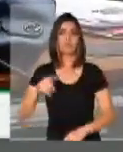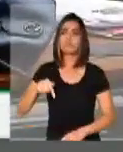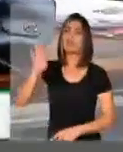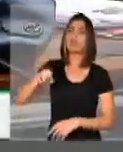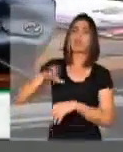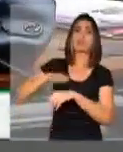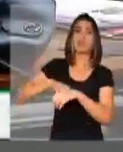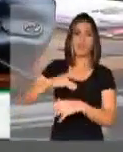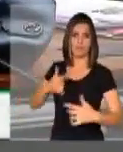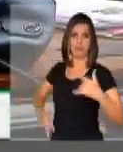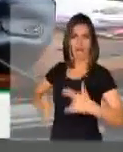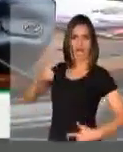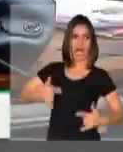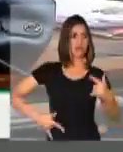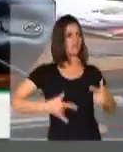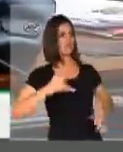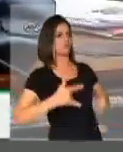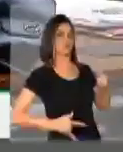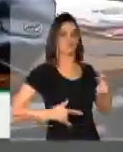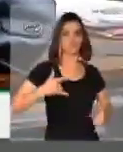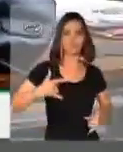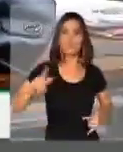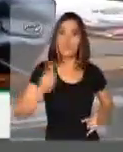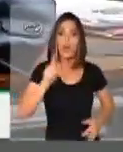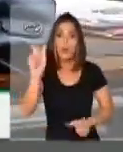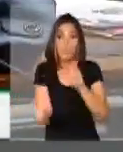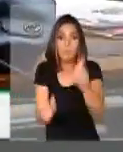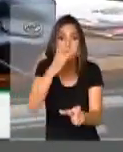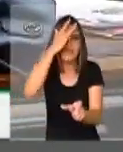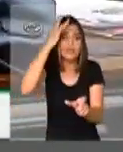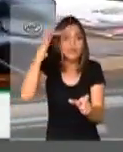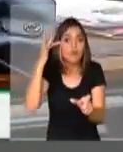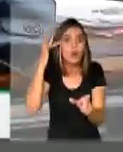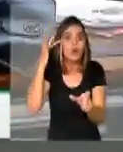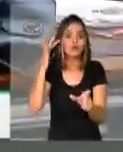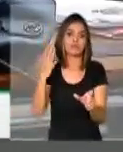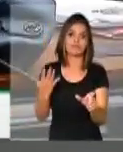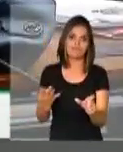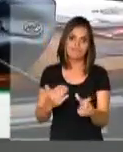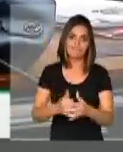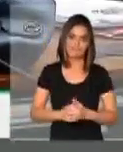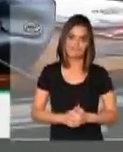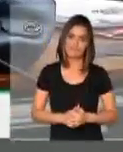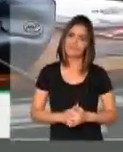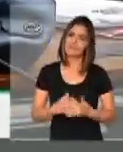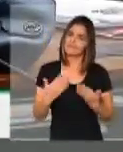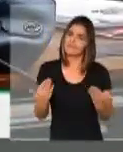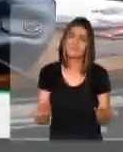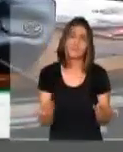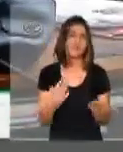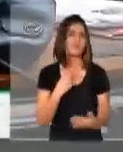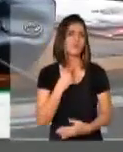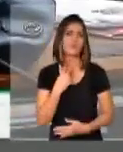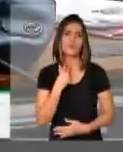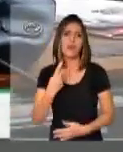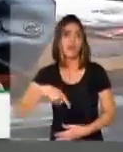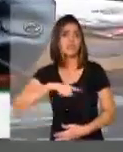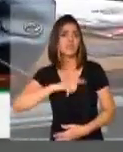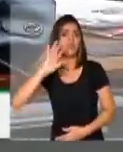segurança pública não é máquina. Quem faz segurança pública são pessoas. Portanto, não é razoável que